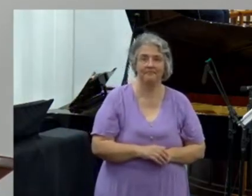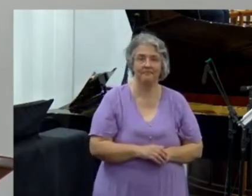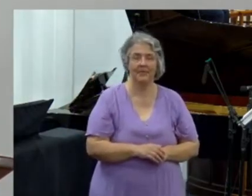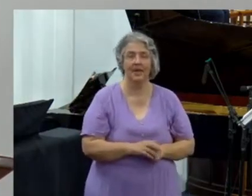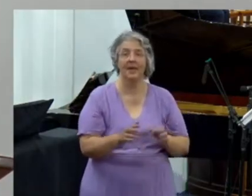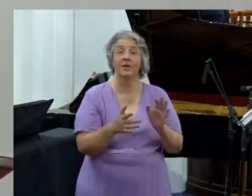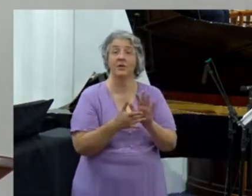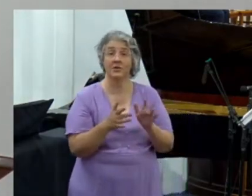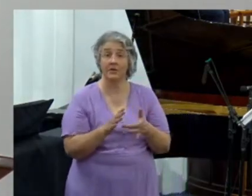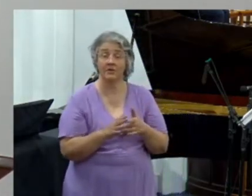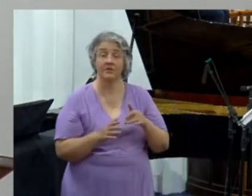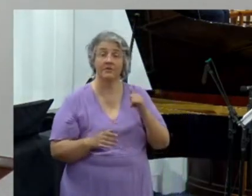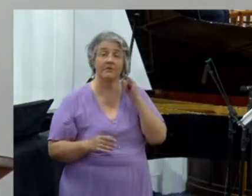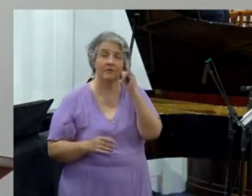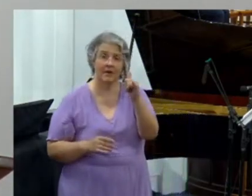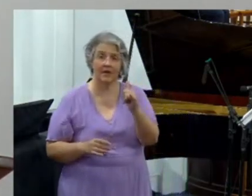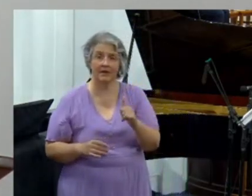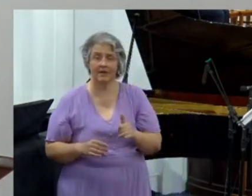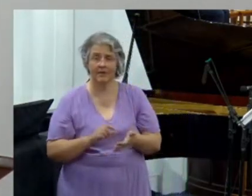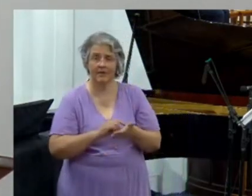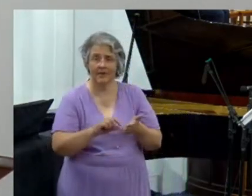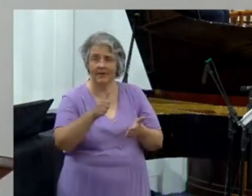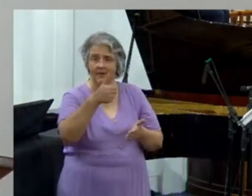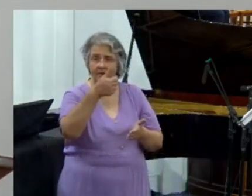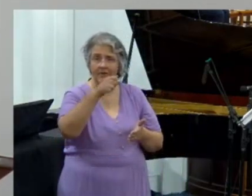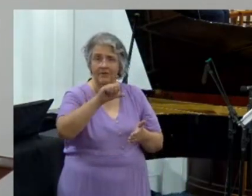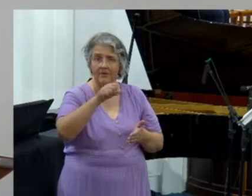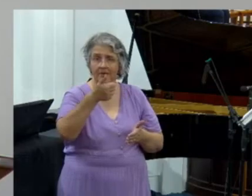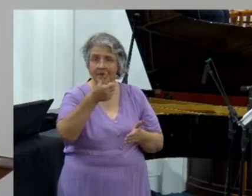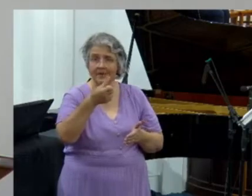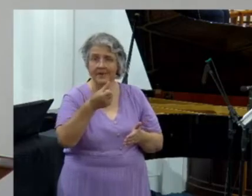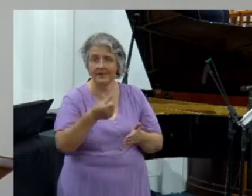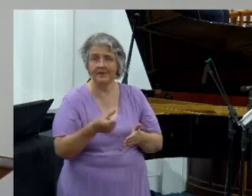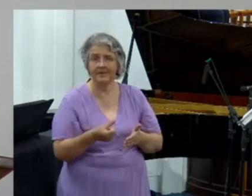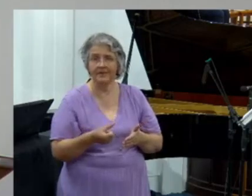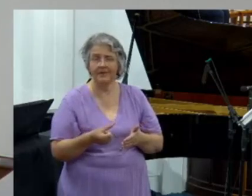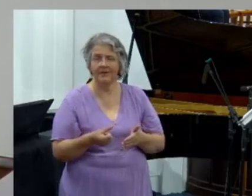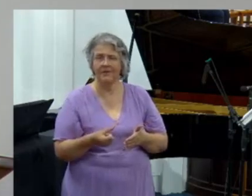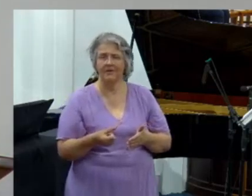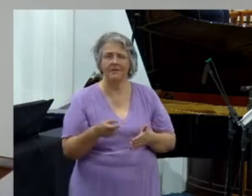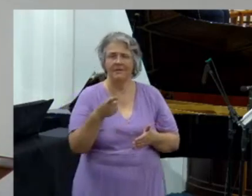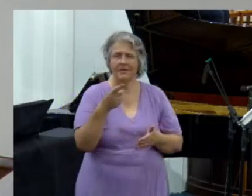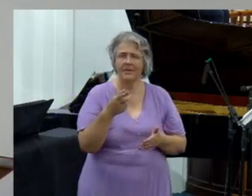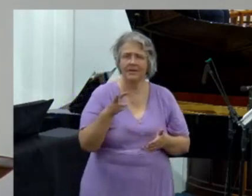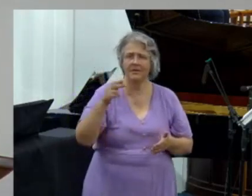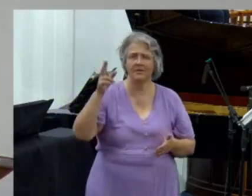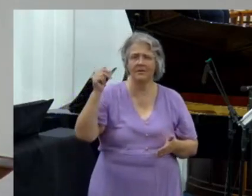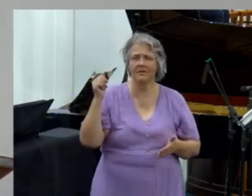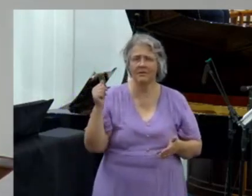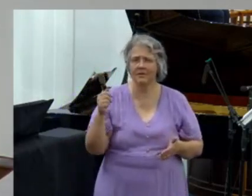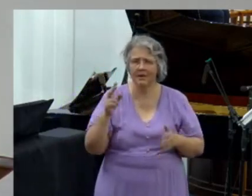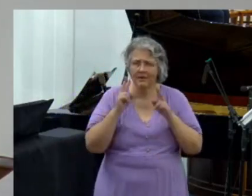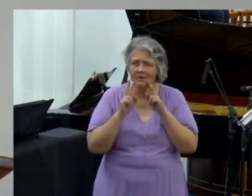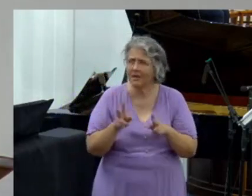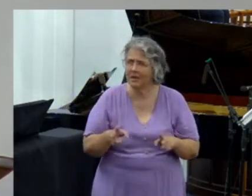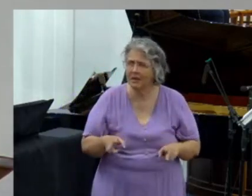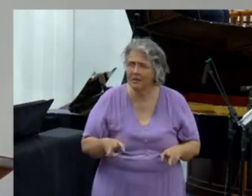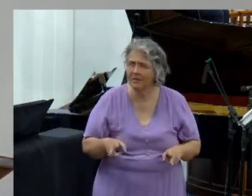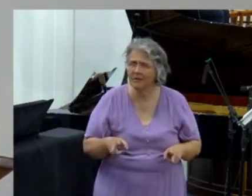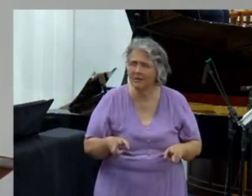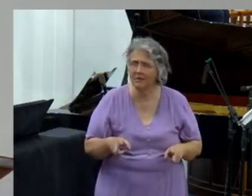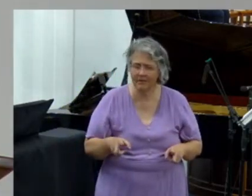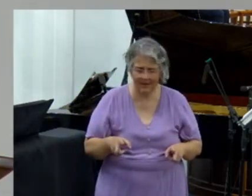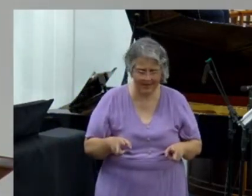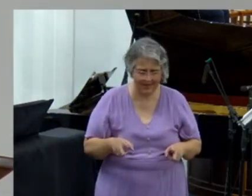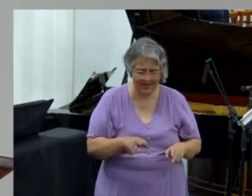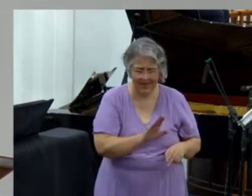Jesus Cristo vai dizer o seguinte no versículo 16: sim, vocês nunca leram? Da boca de pequeninos e